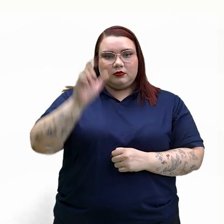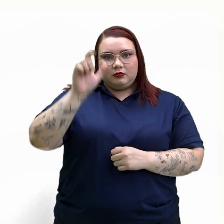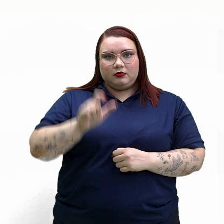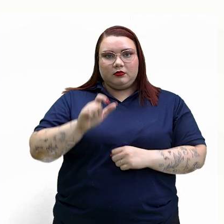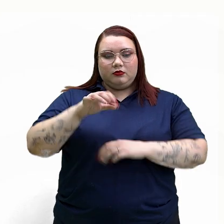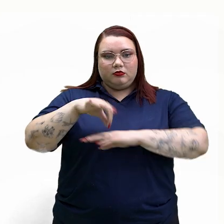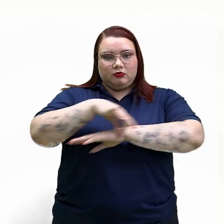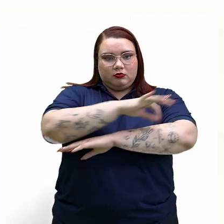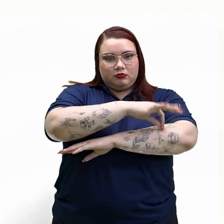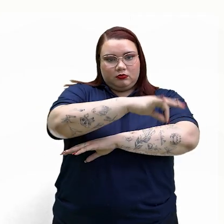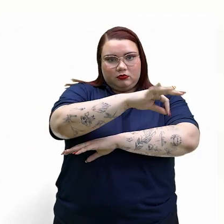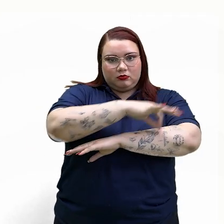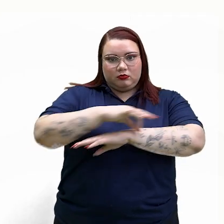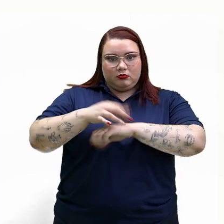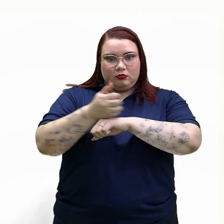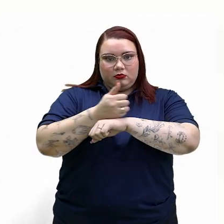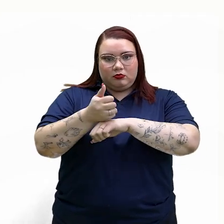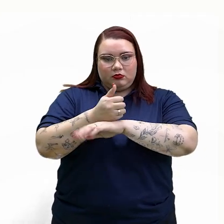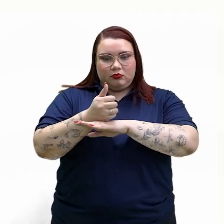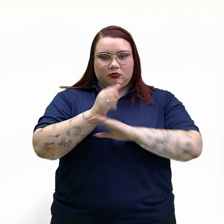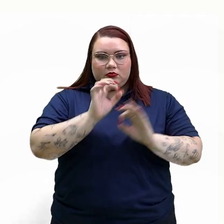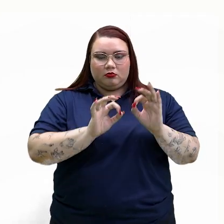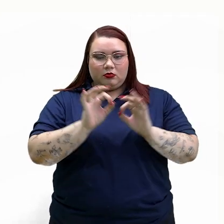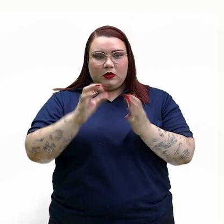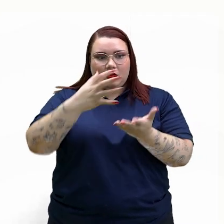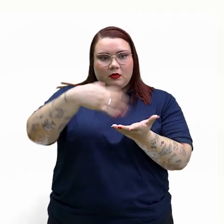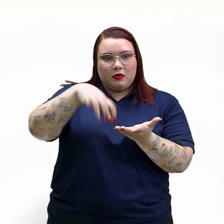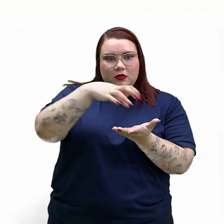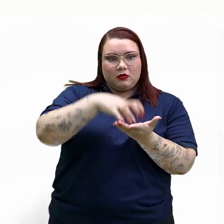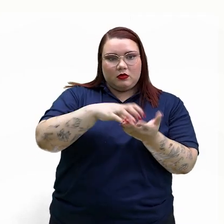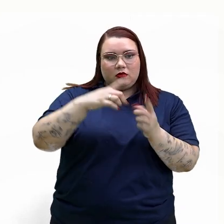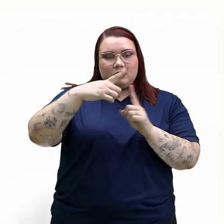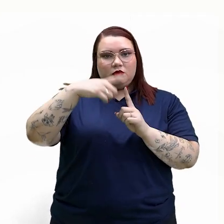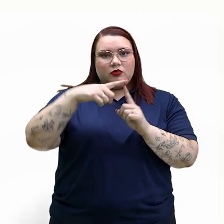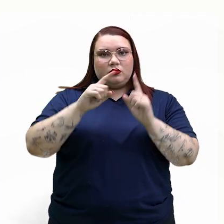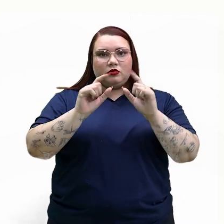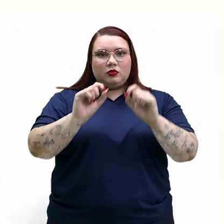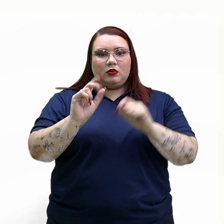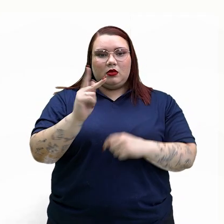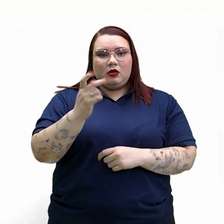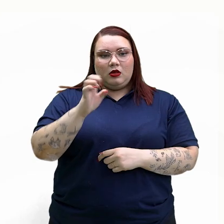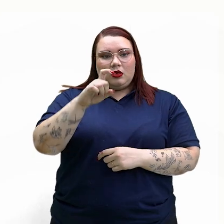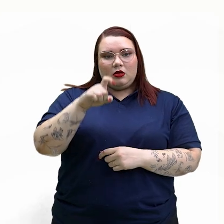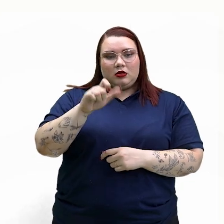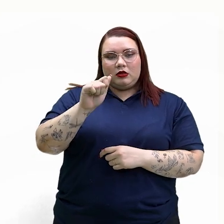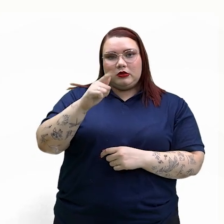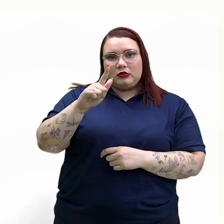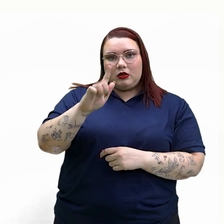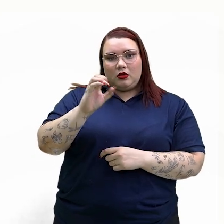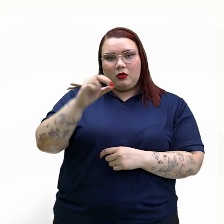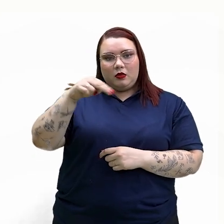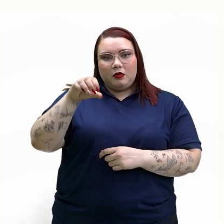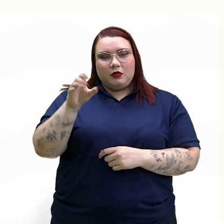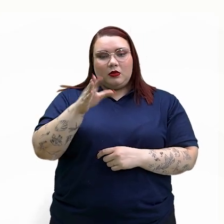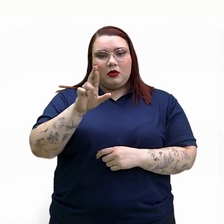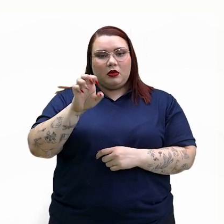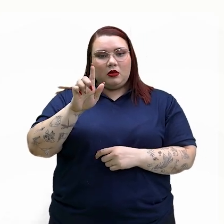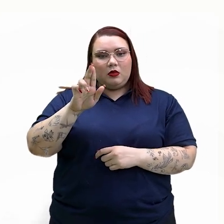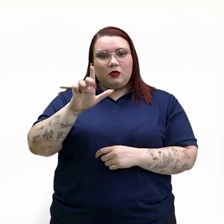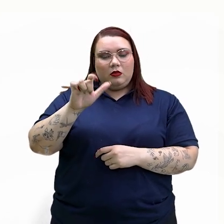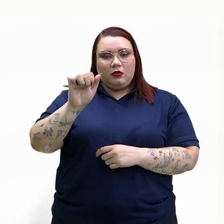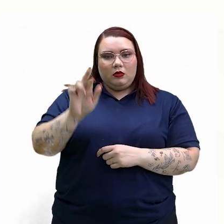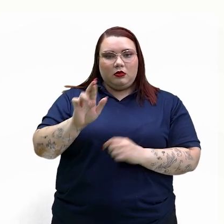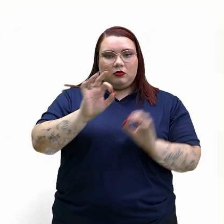Um arquiteto está planejando uma praça no formato de um hexágono regular. Para